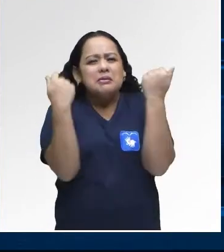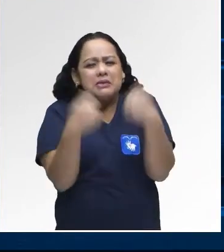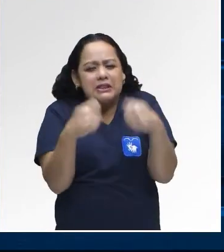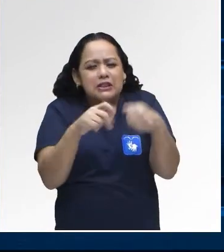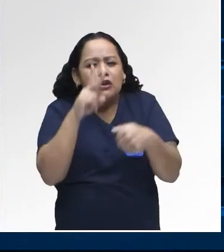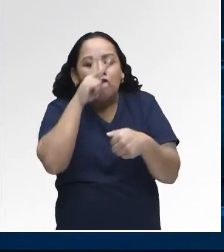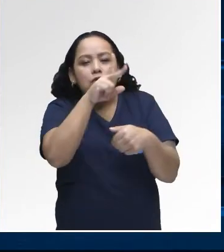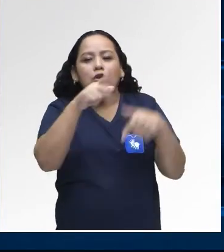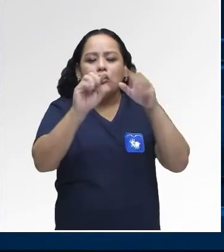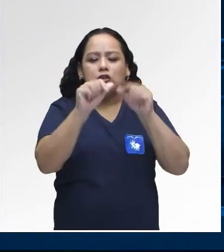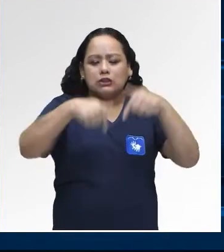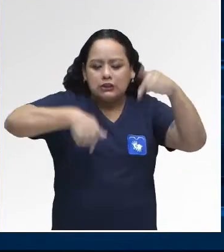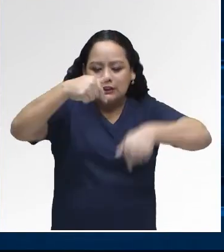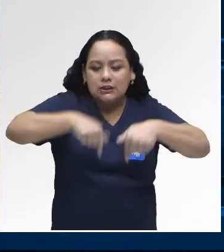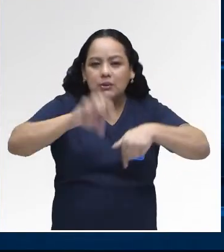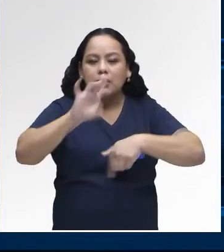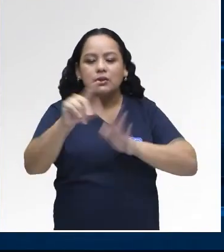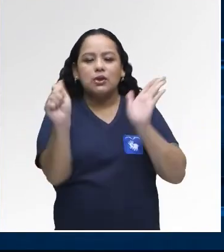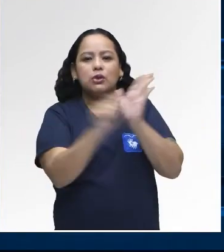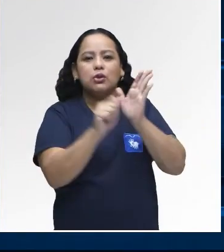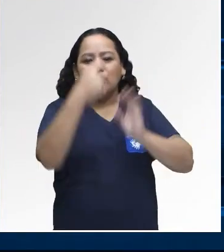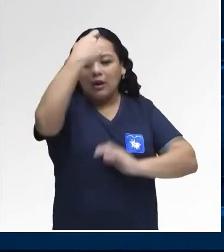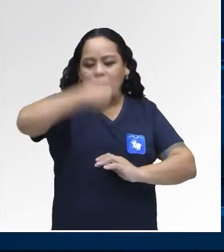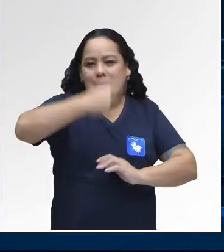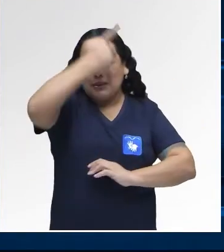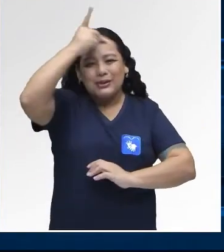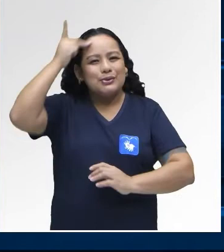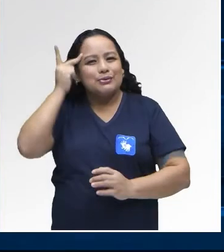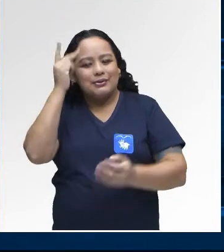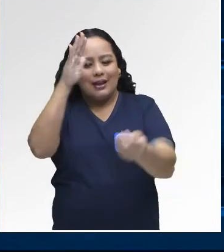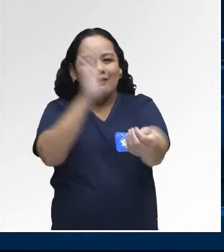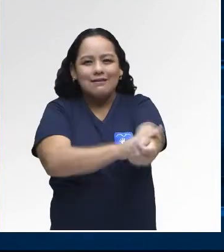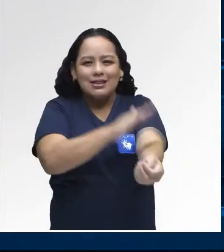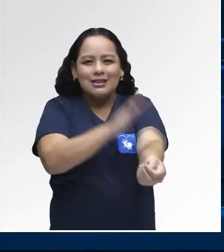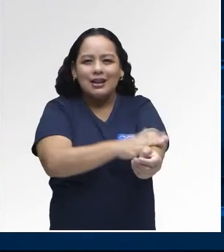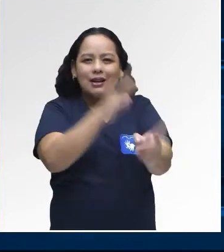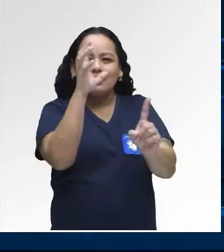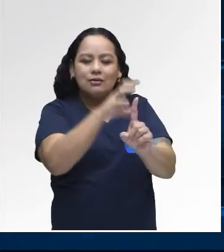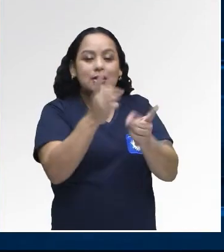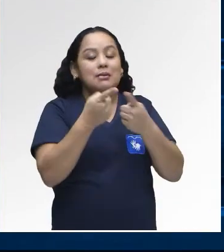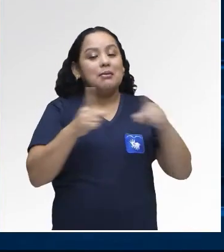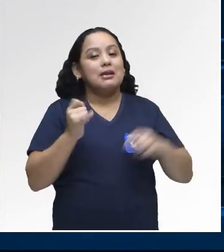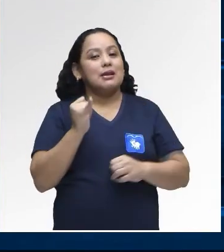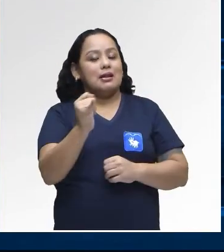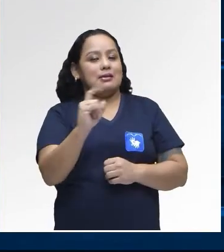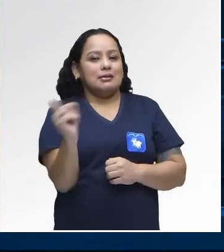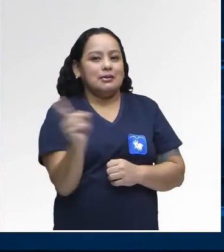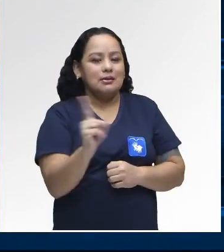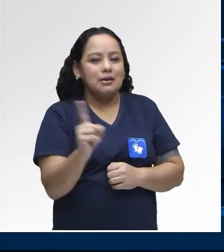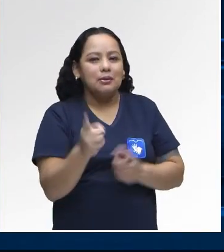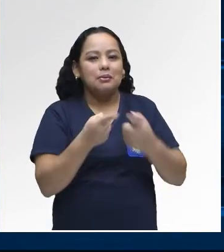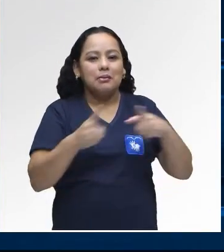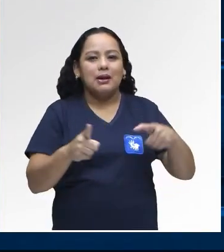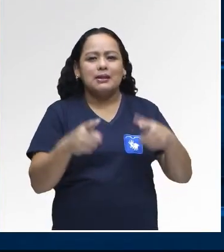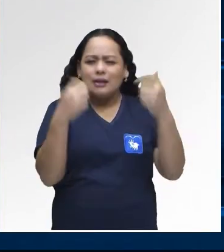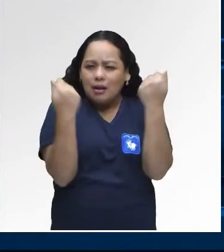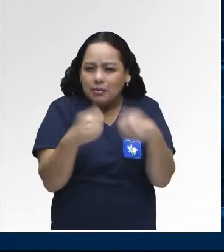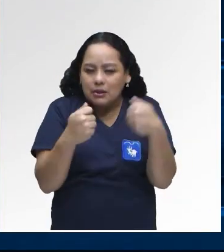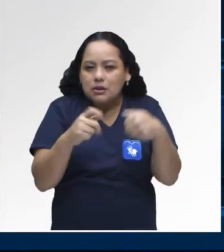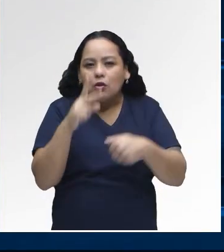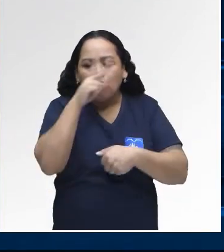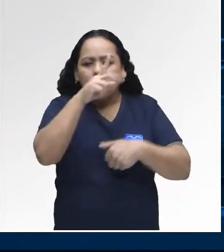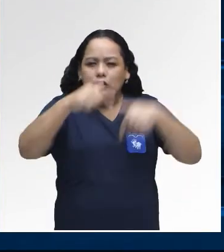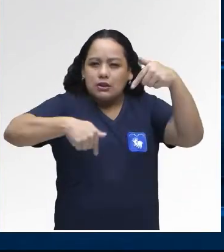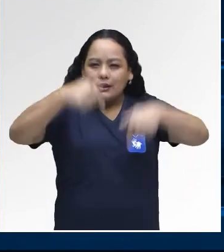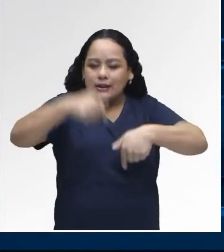drogas vão tornar as pessoas viciadas, mas não é assim. A dependência química,